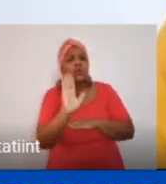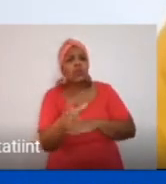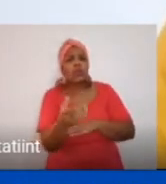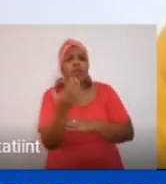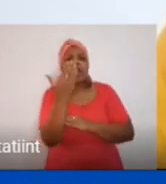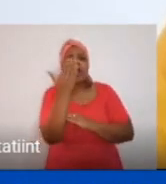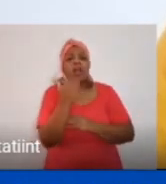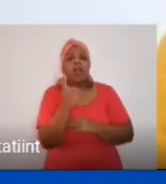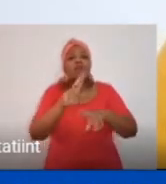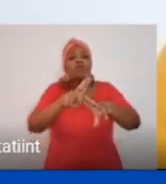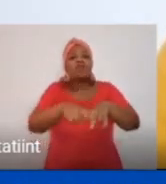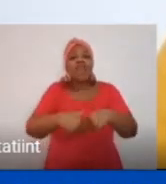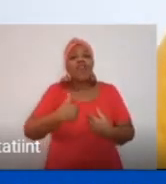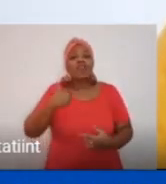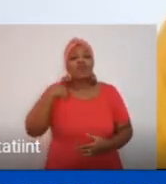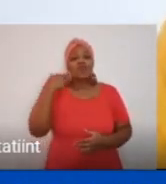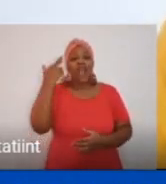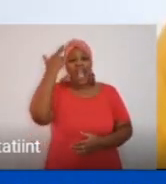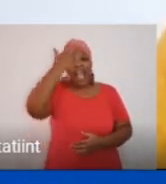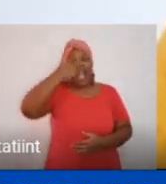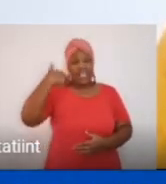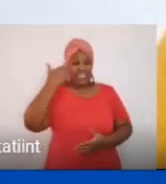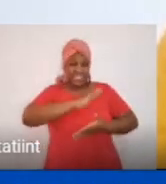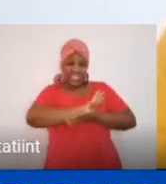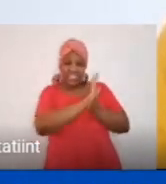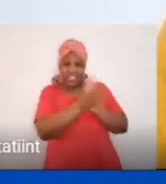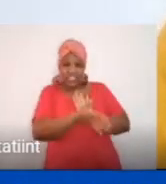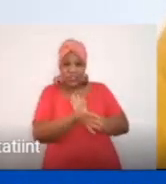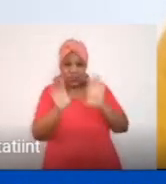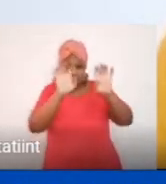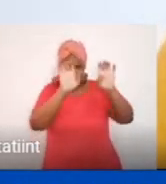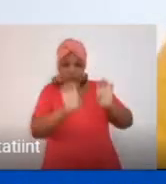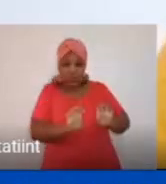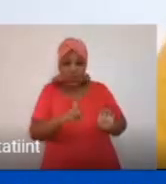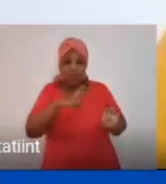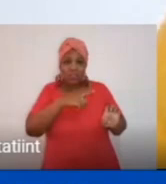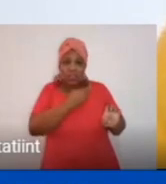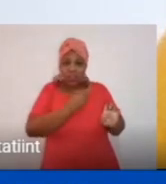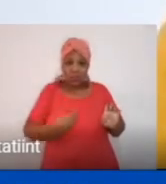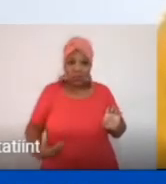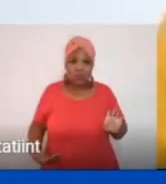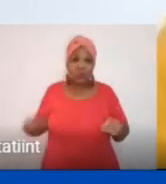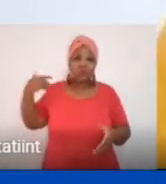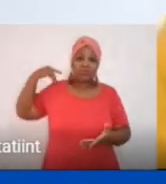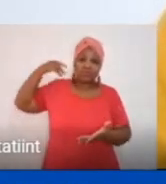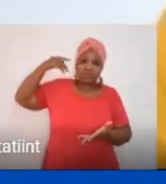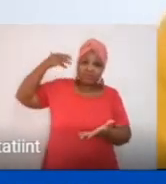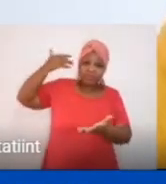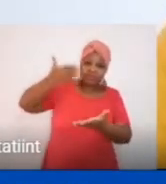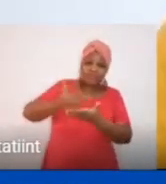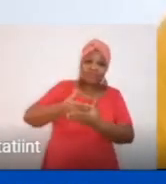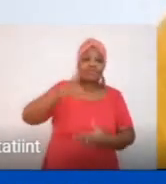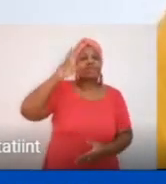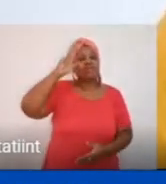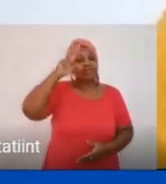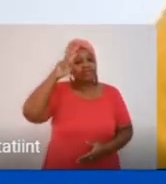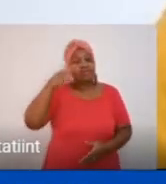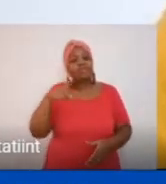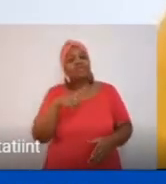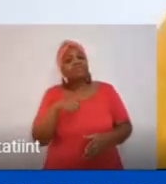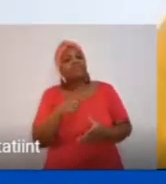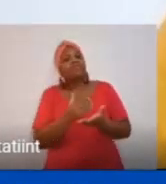alimentada pelo racismo estrutural, que reverbera nos instrumentos da política de guerra às drogas, e surge também com